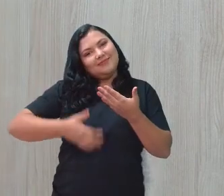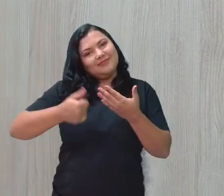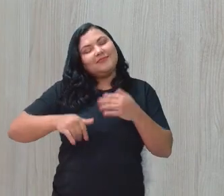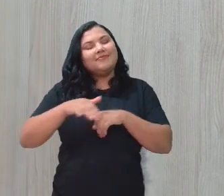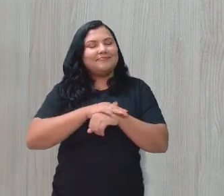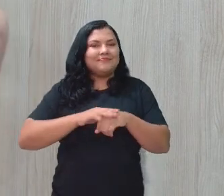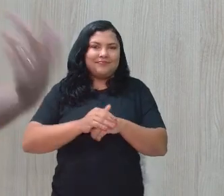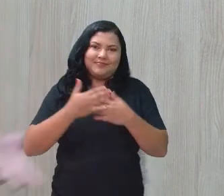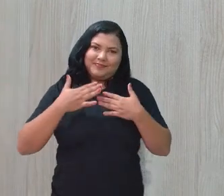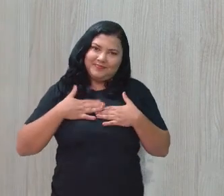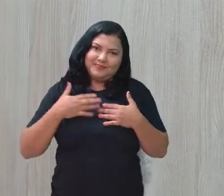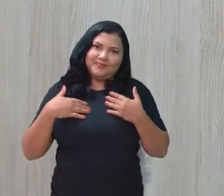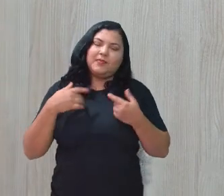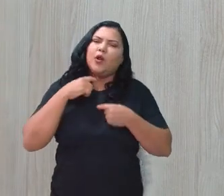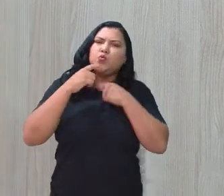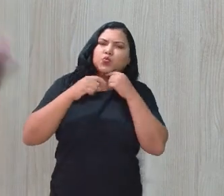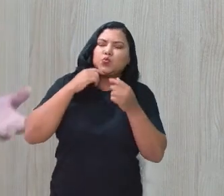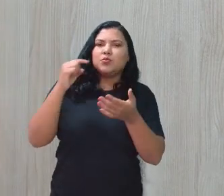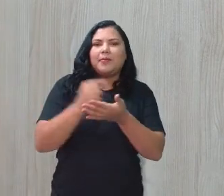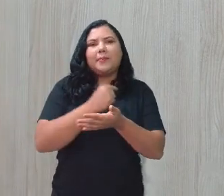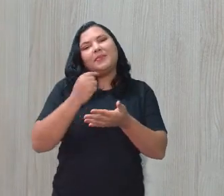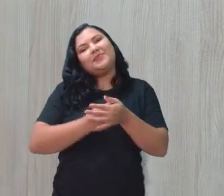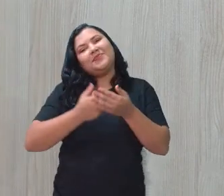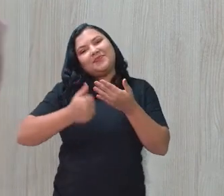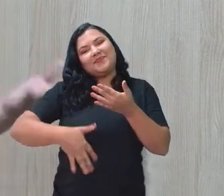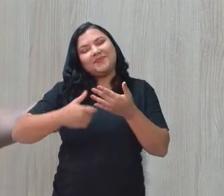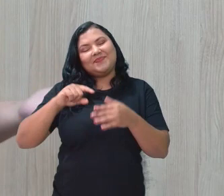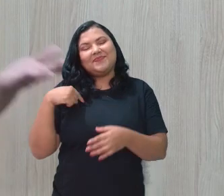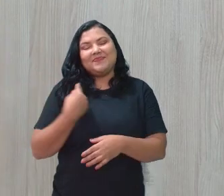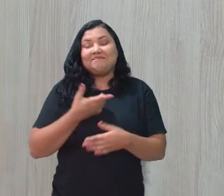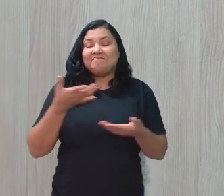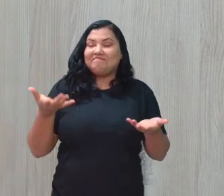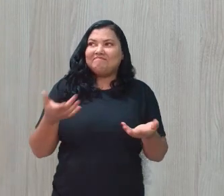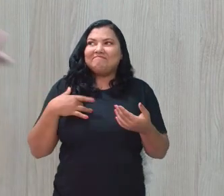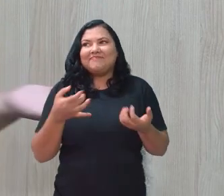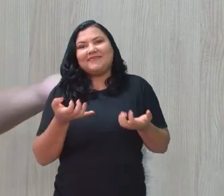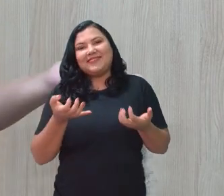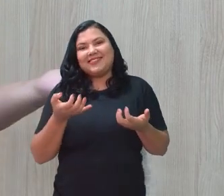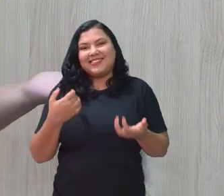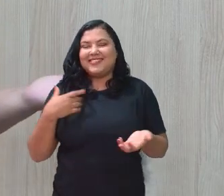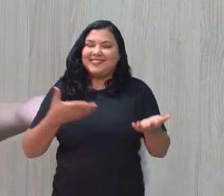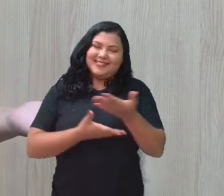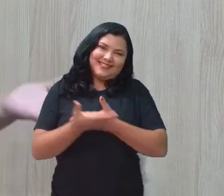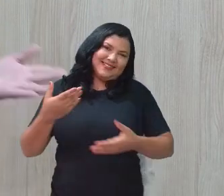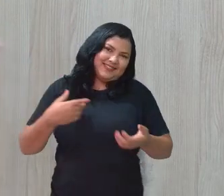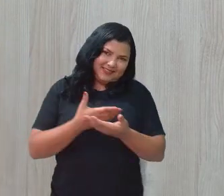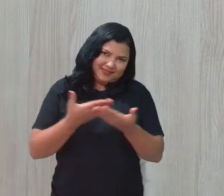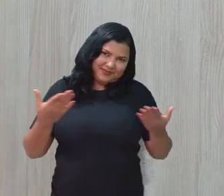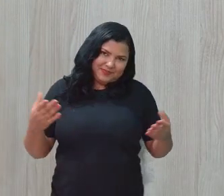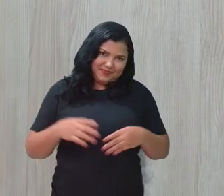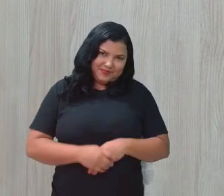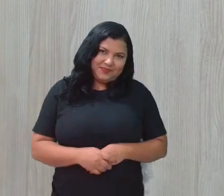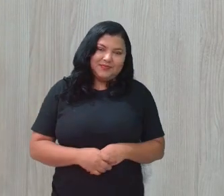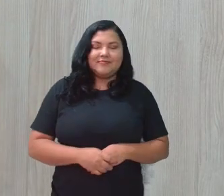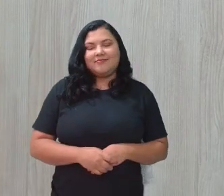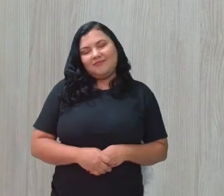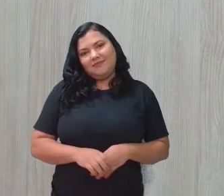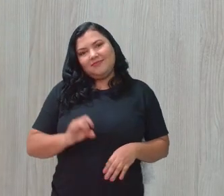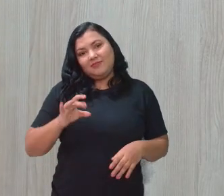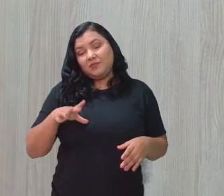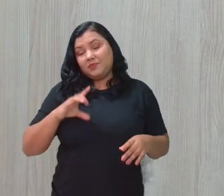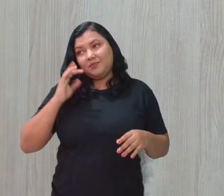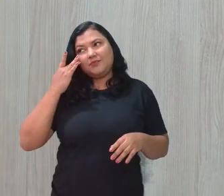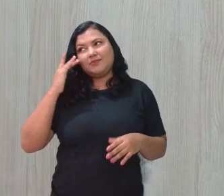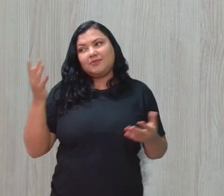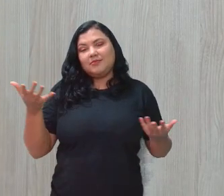Falem comigo, tirem dúvidas, comentem, porque a gente fica aqui, né, querendo a participação de vocês. Exatamente. E é isso, acho que hoje a